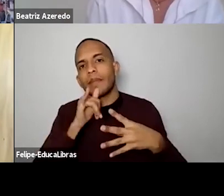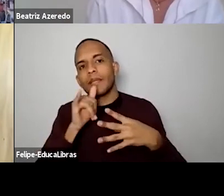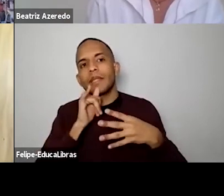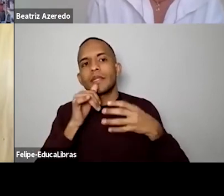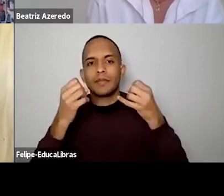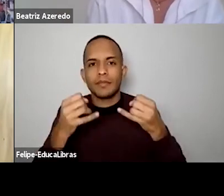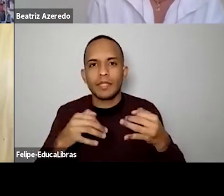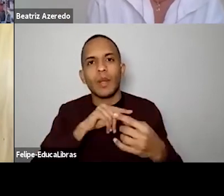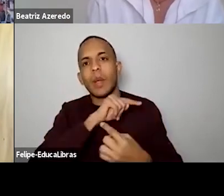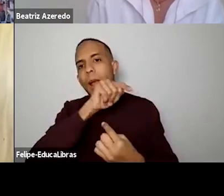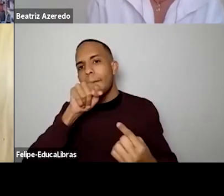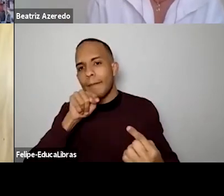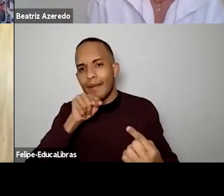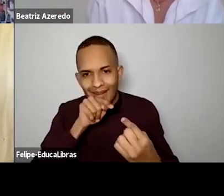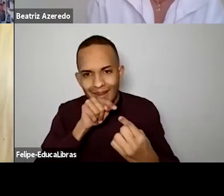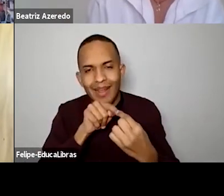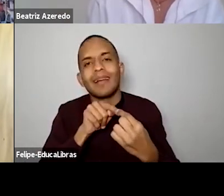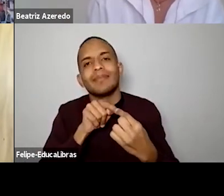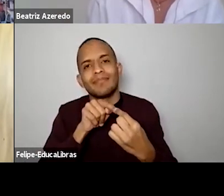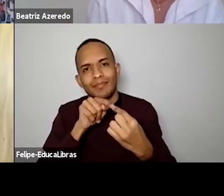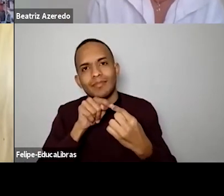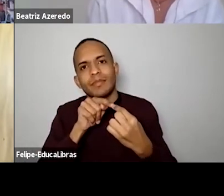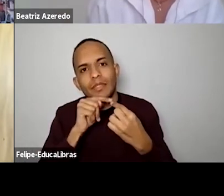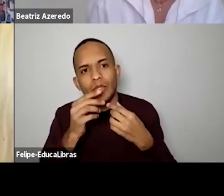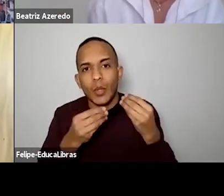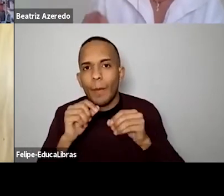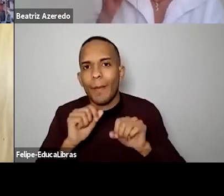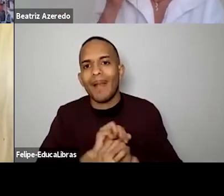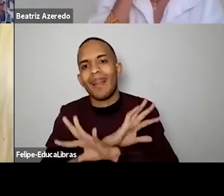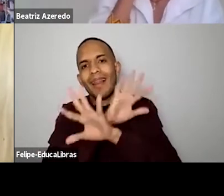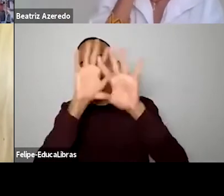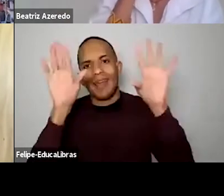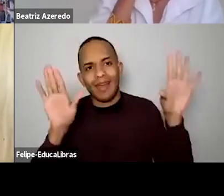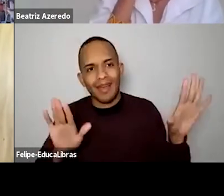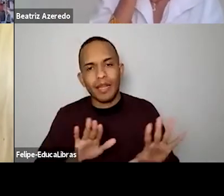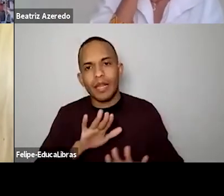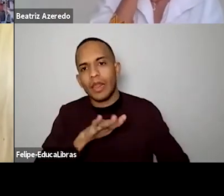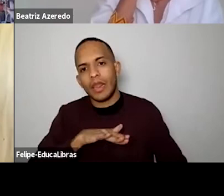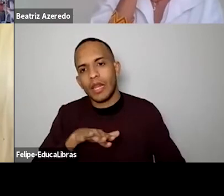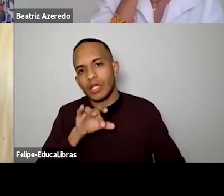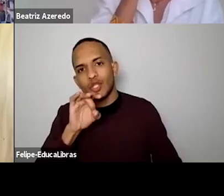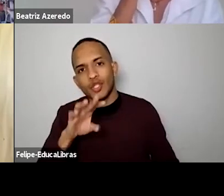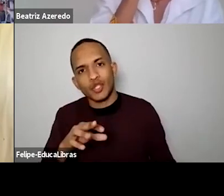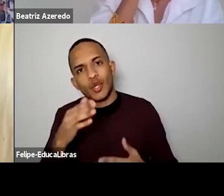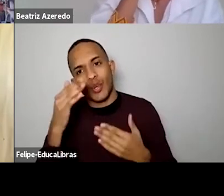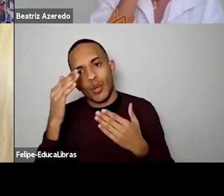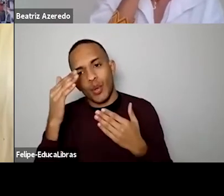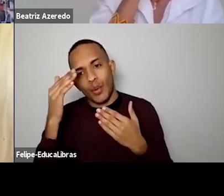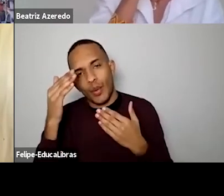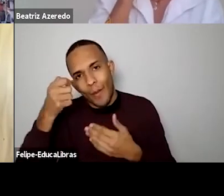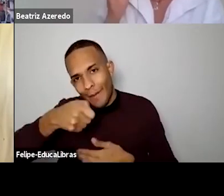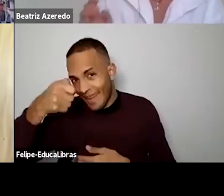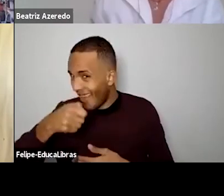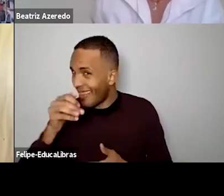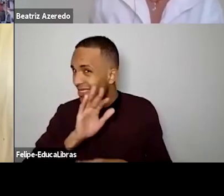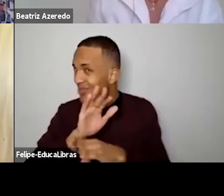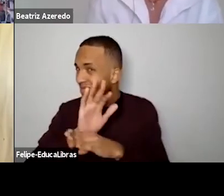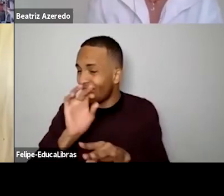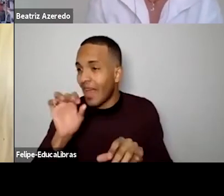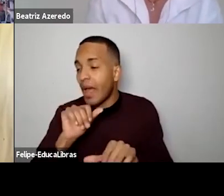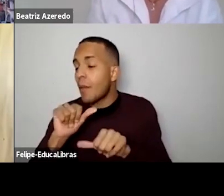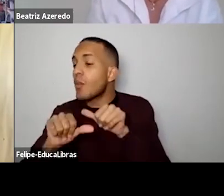pela medição do impacto, com métricas claras, não só obrigada por ajudar, enfim, você mudou uma vida,